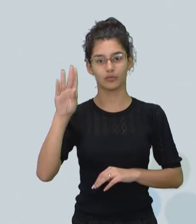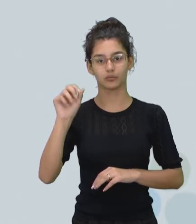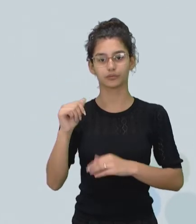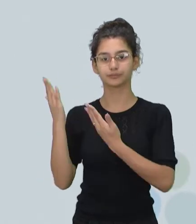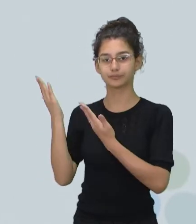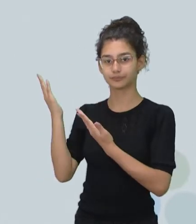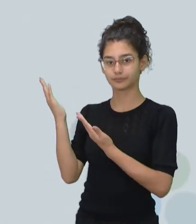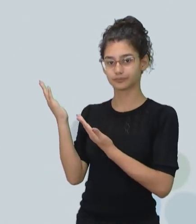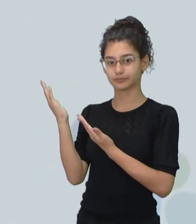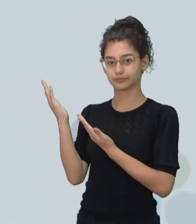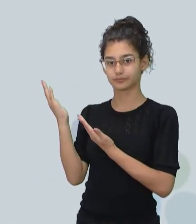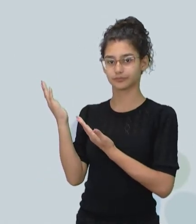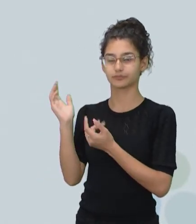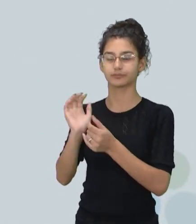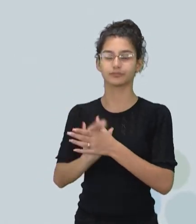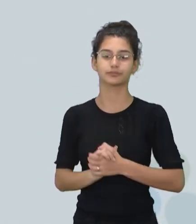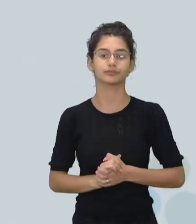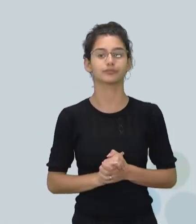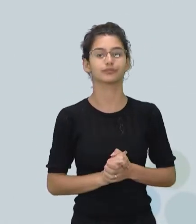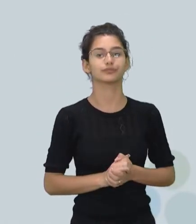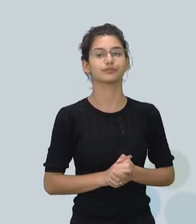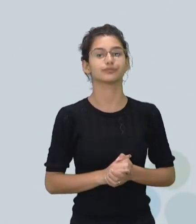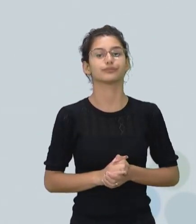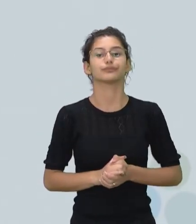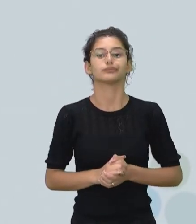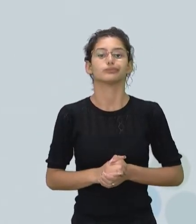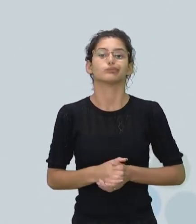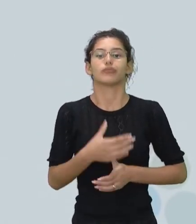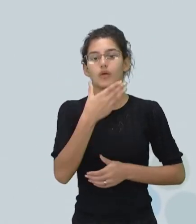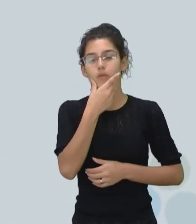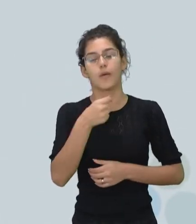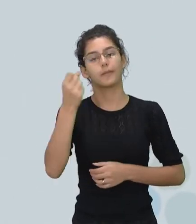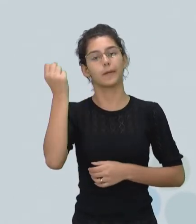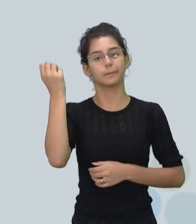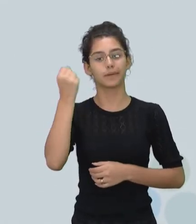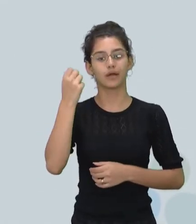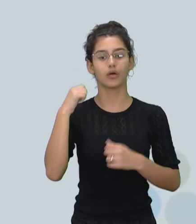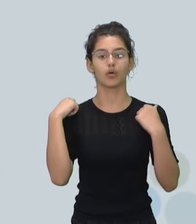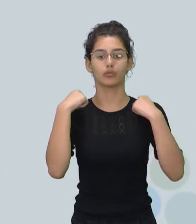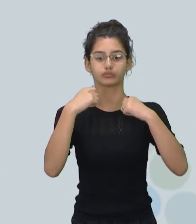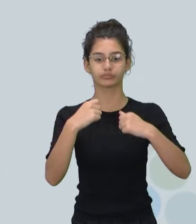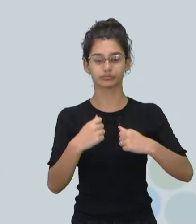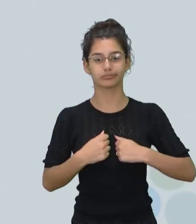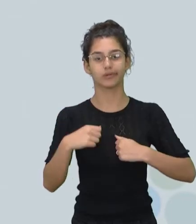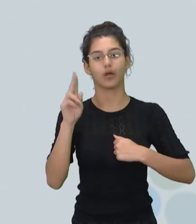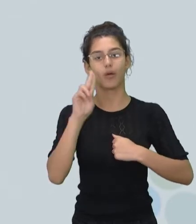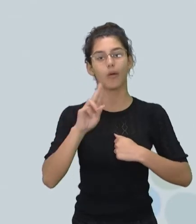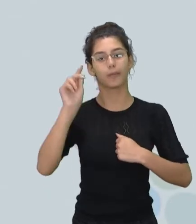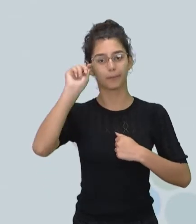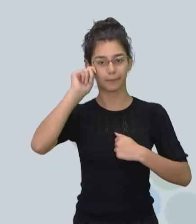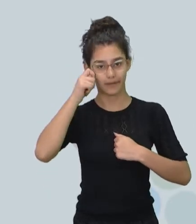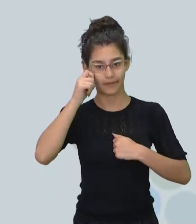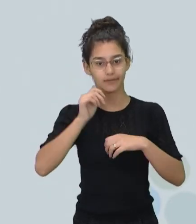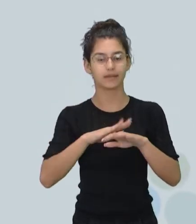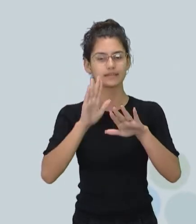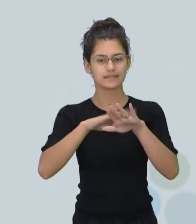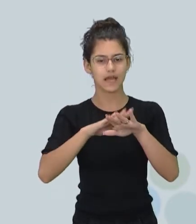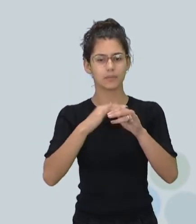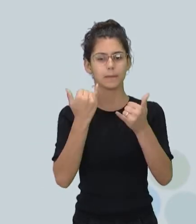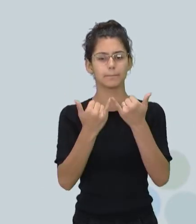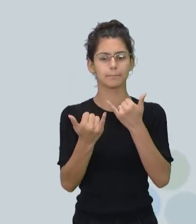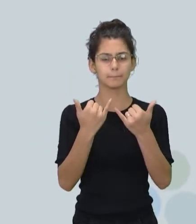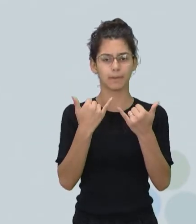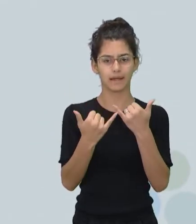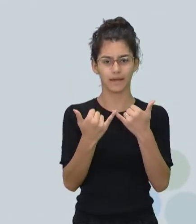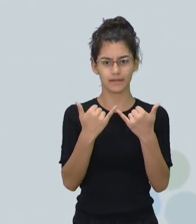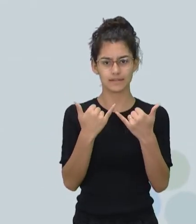uma imagem, essa é a imagem de um homem branco. Ele está vestido com um casaco preto, e sabe, esse casaco me parece ser de